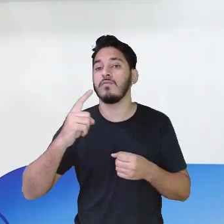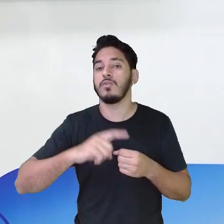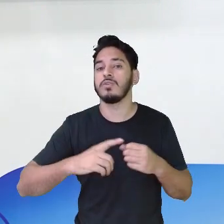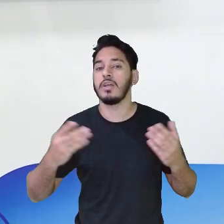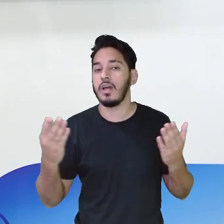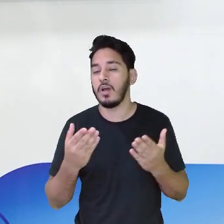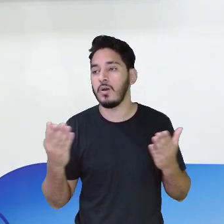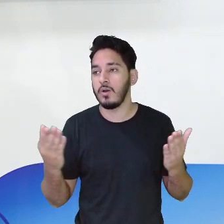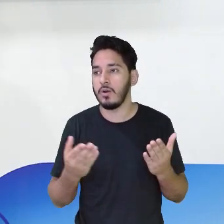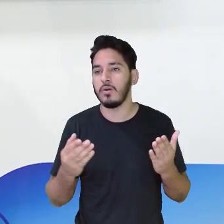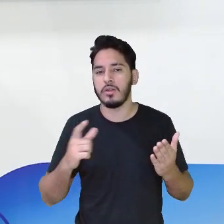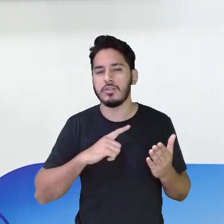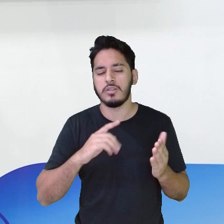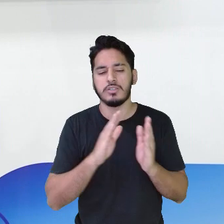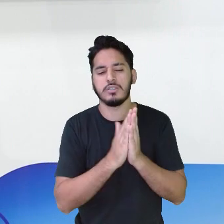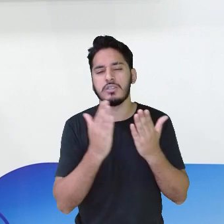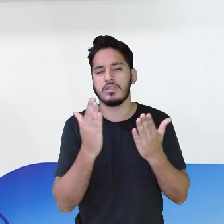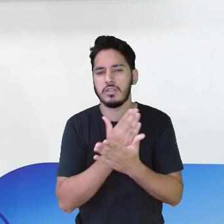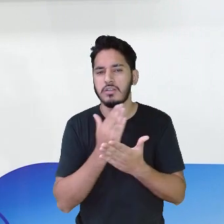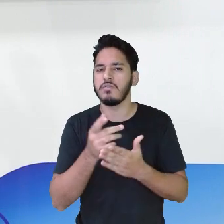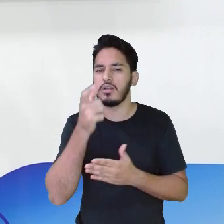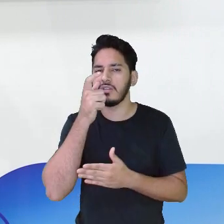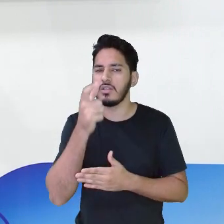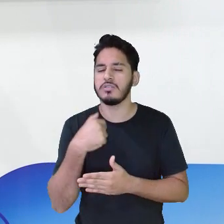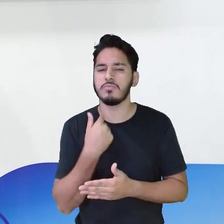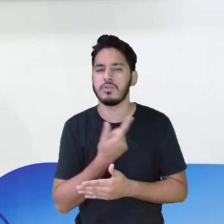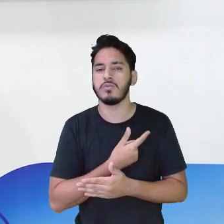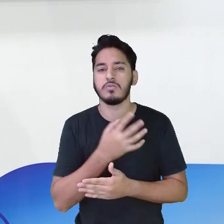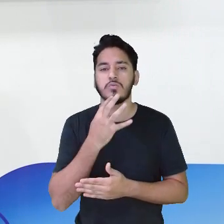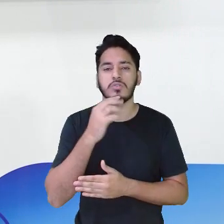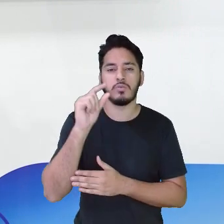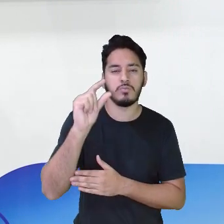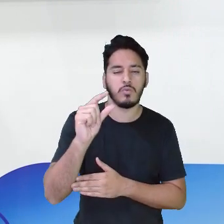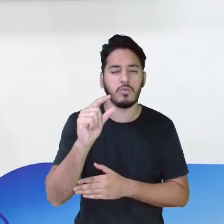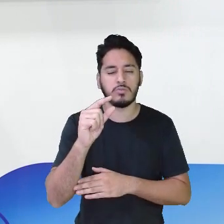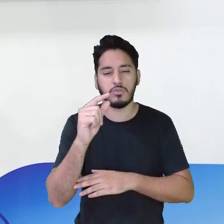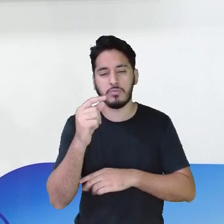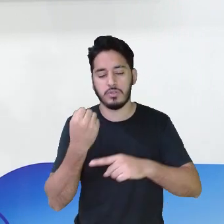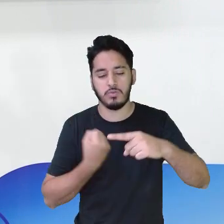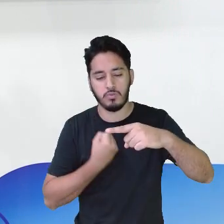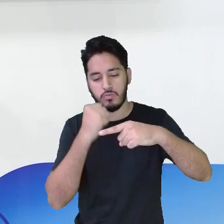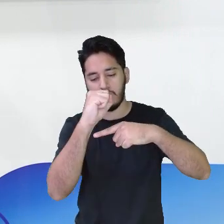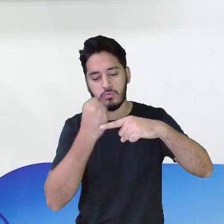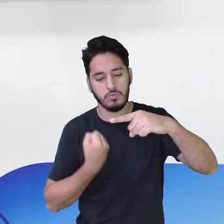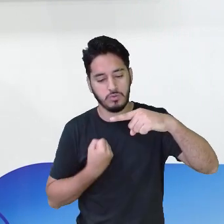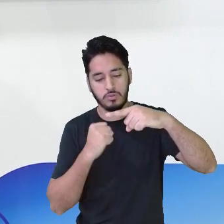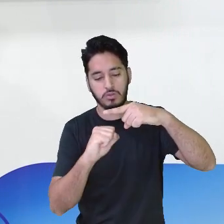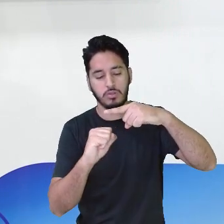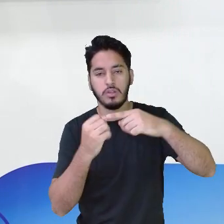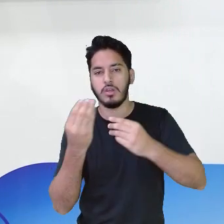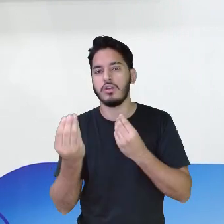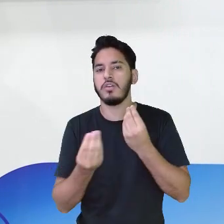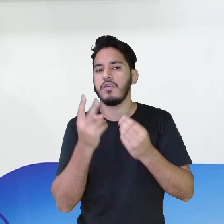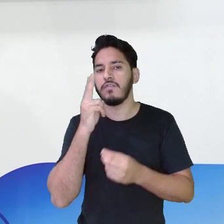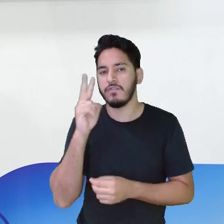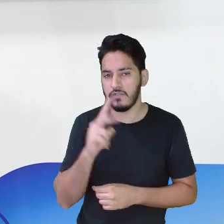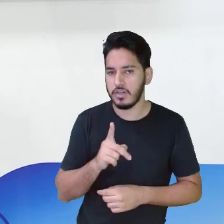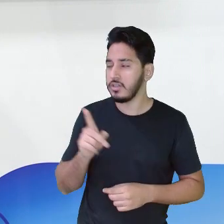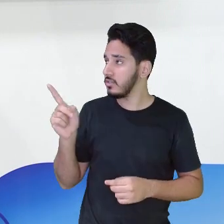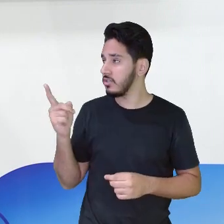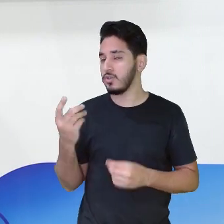trouxe esse livro, é muito interessante para a gente conhecer um pouco sobre as frações e vejam como essas